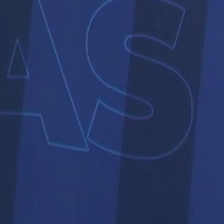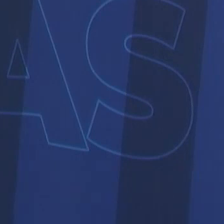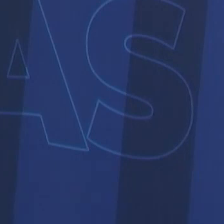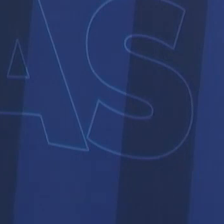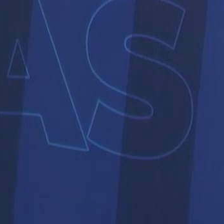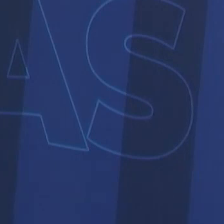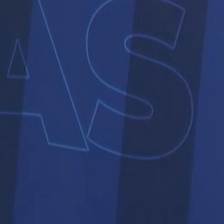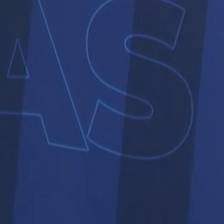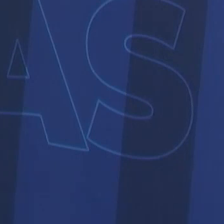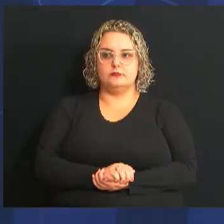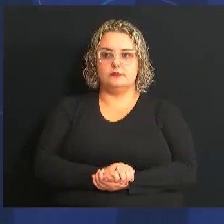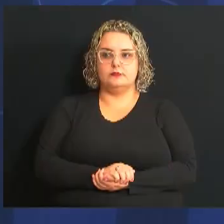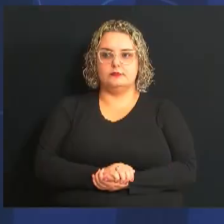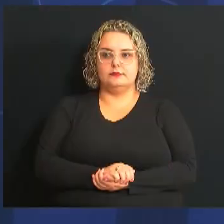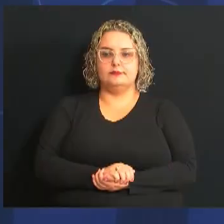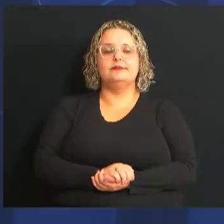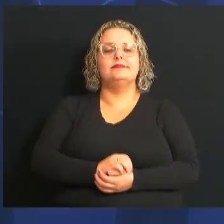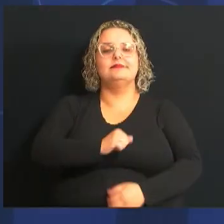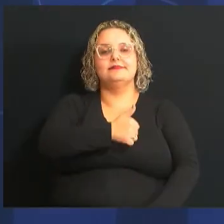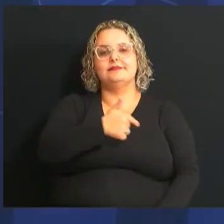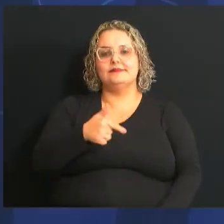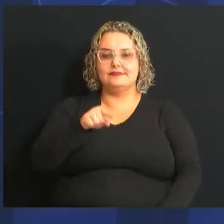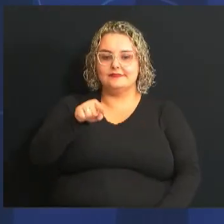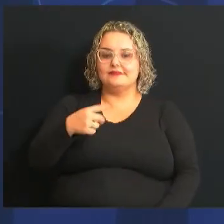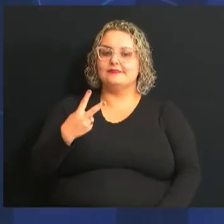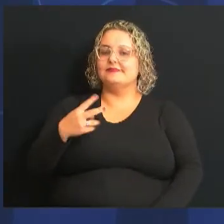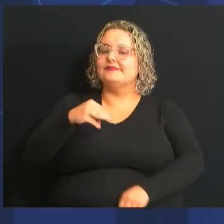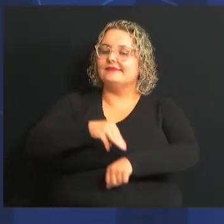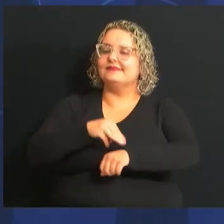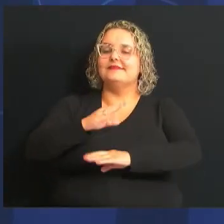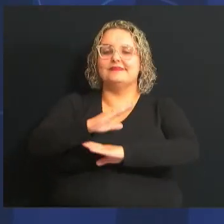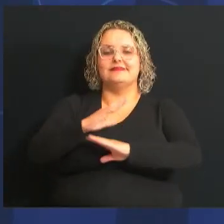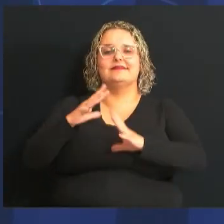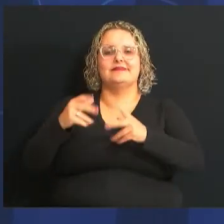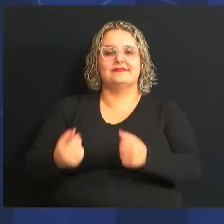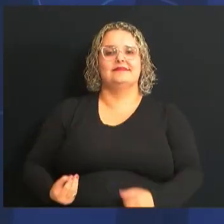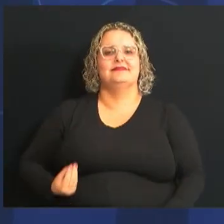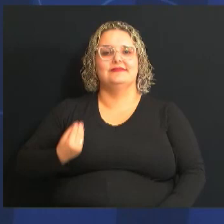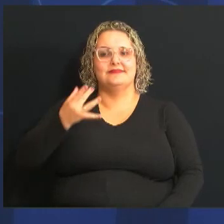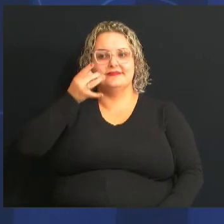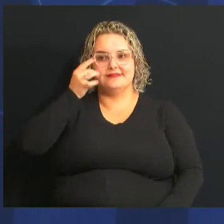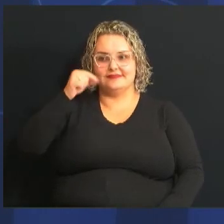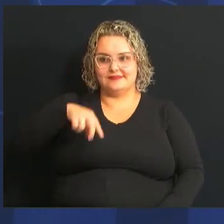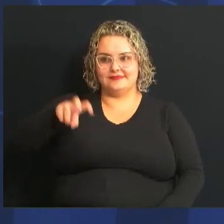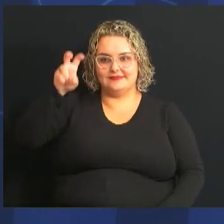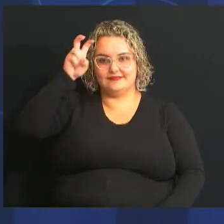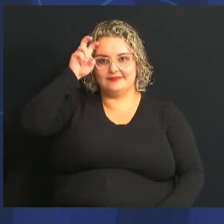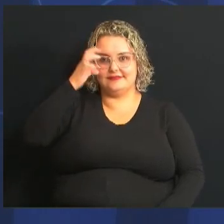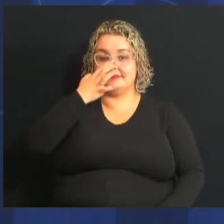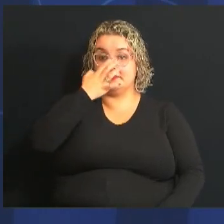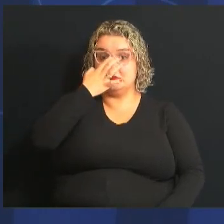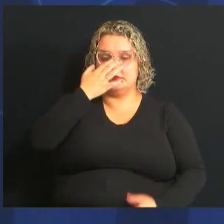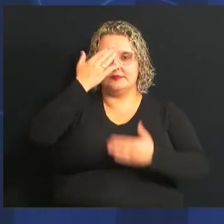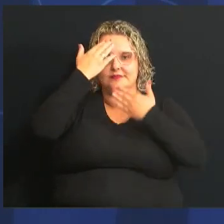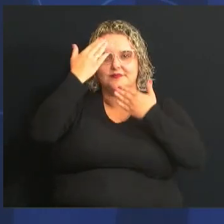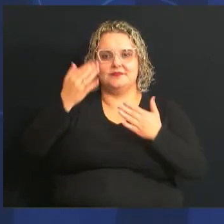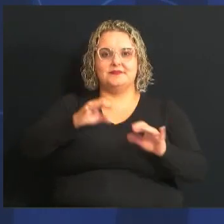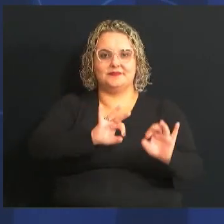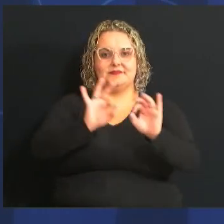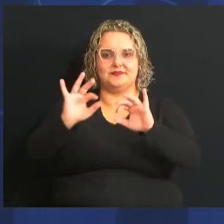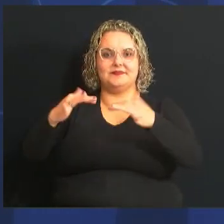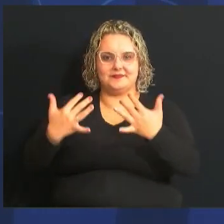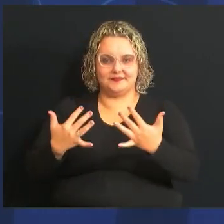Meio-dia mais 2 minutos, Câmara Total de volta ao vivo nesta quinta-feira. Muito obrigado pela sua companhia, pela